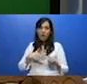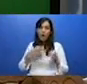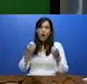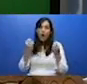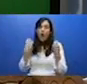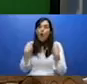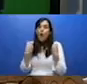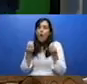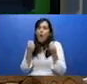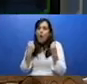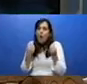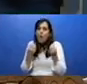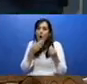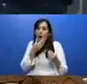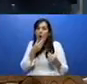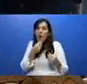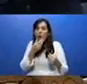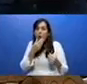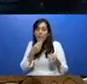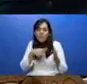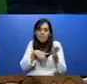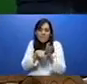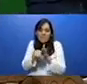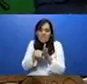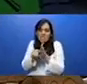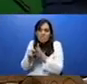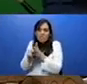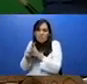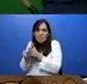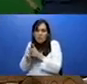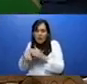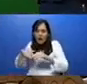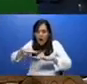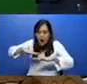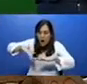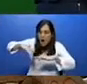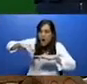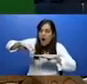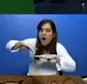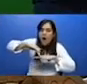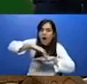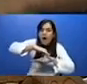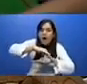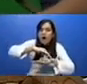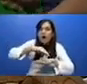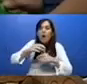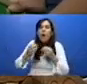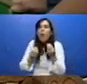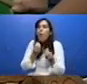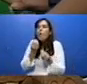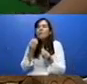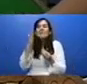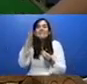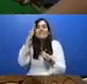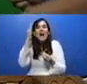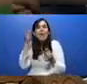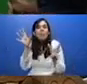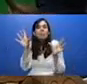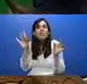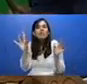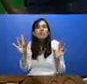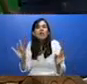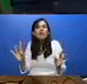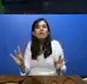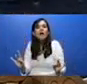os paleontólogos podem obter informações tão detalhadas sobre um